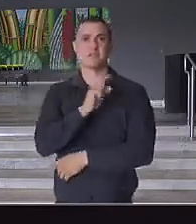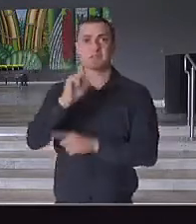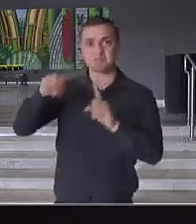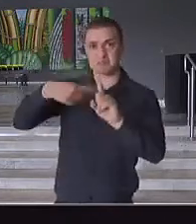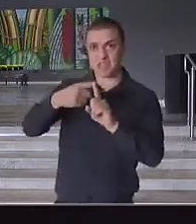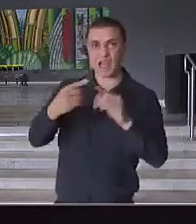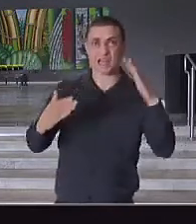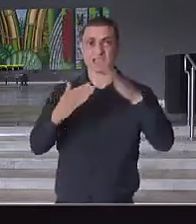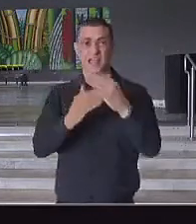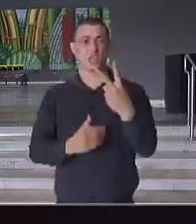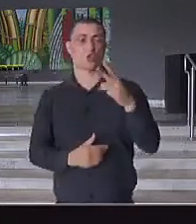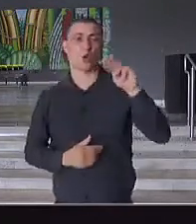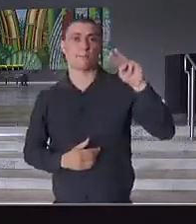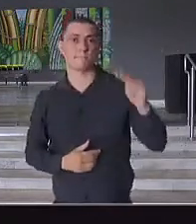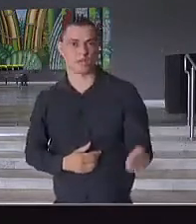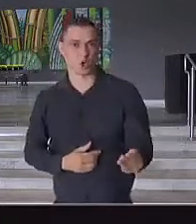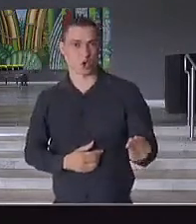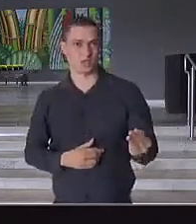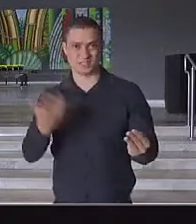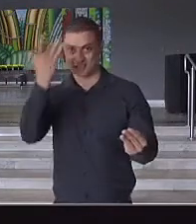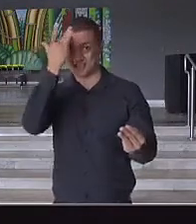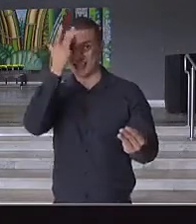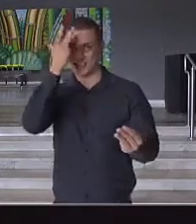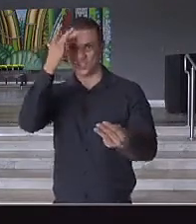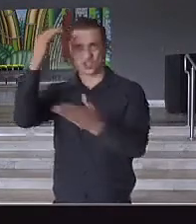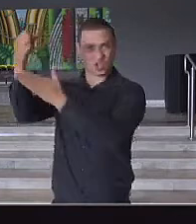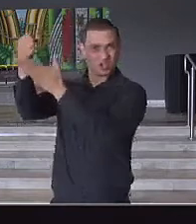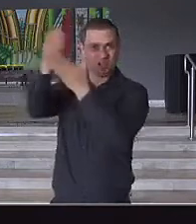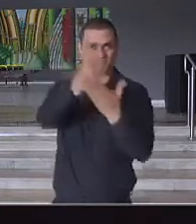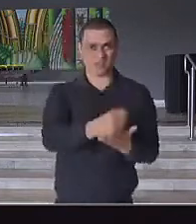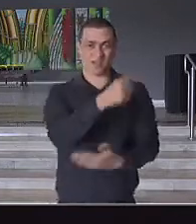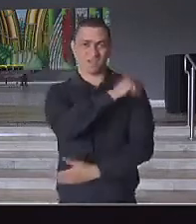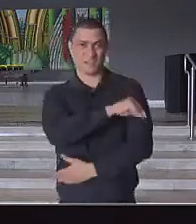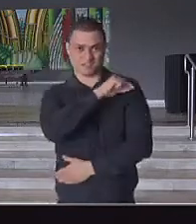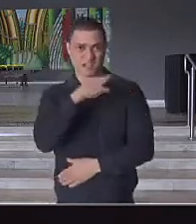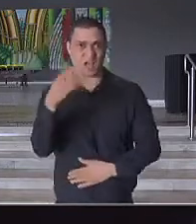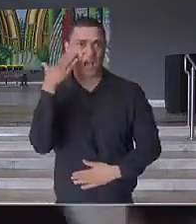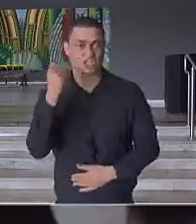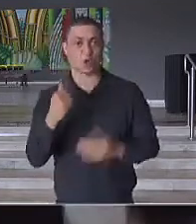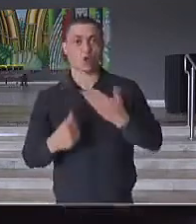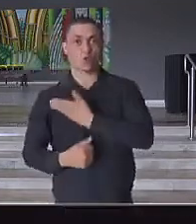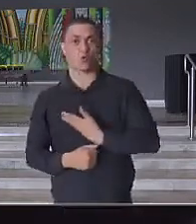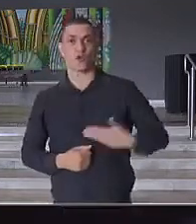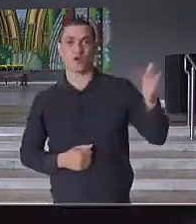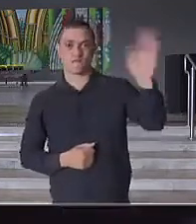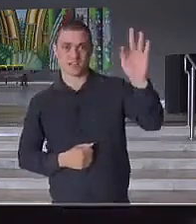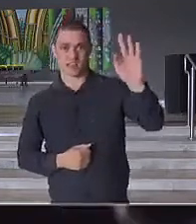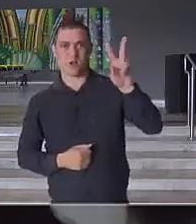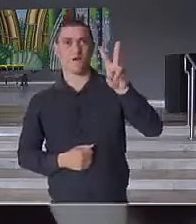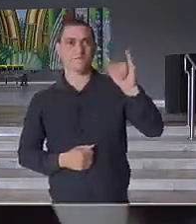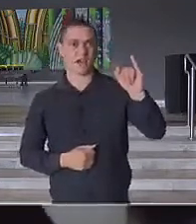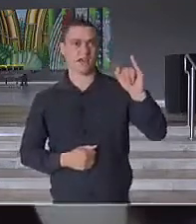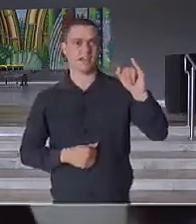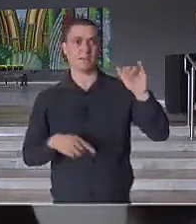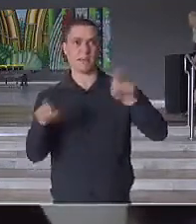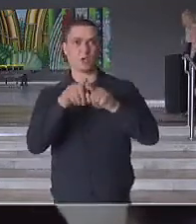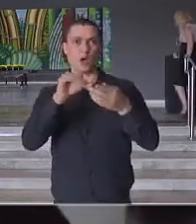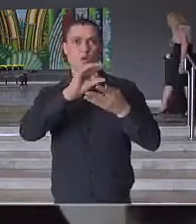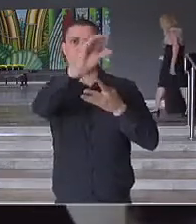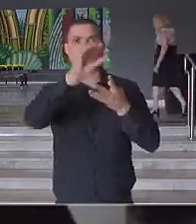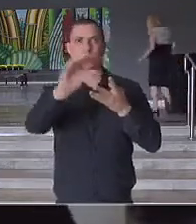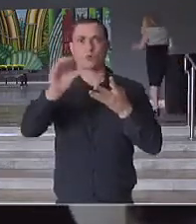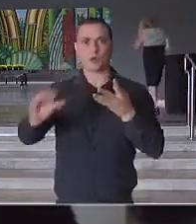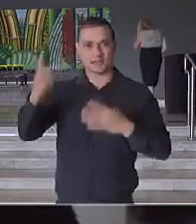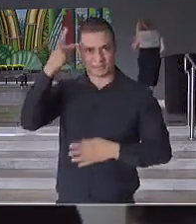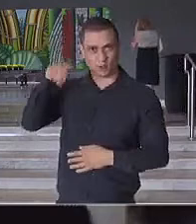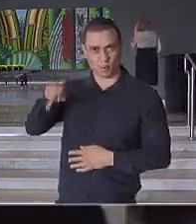de 2 milhões de doses da Índia, lá da AstraZeneca, o senhor acredita que o governo federal vai respeitar a proporcionalidade e oferecer para São